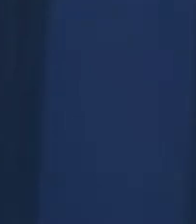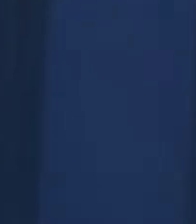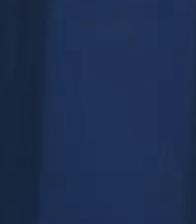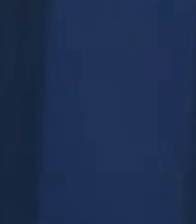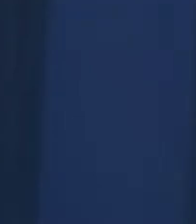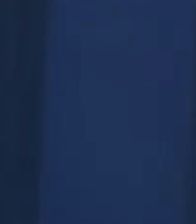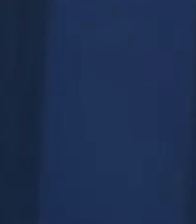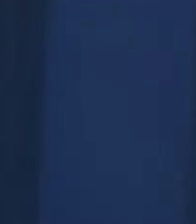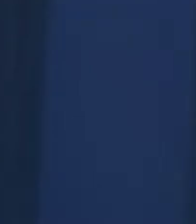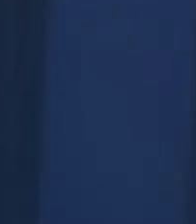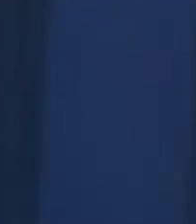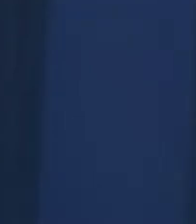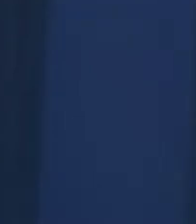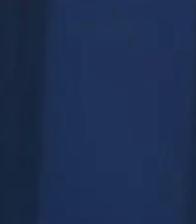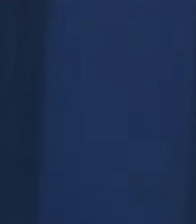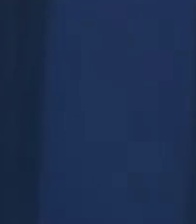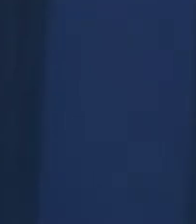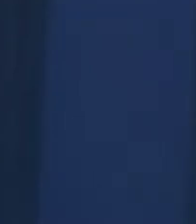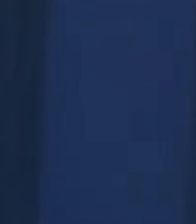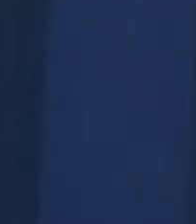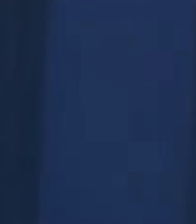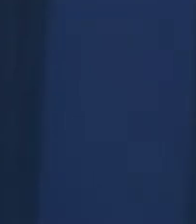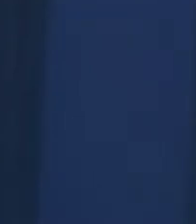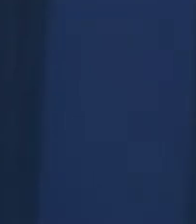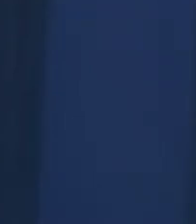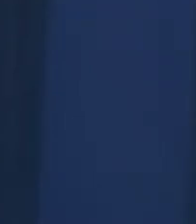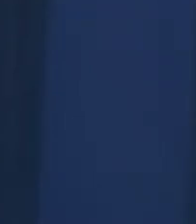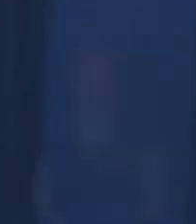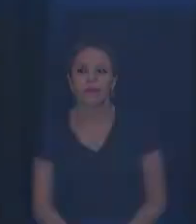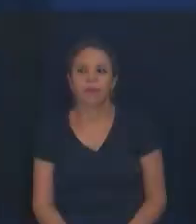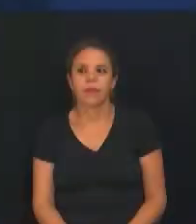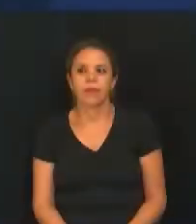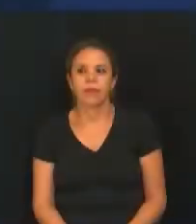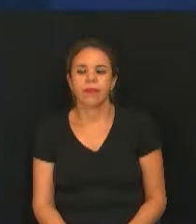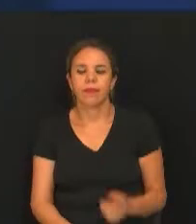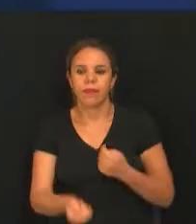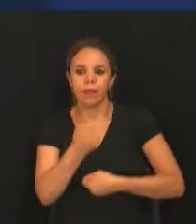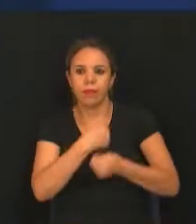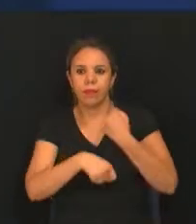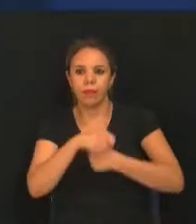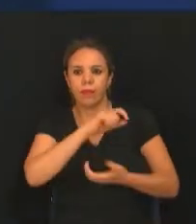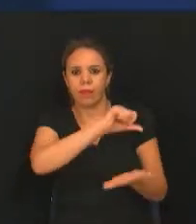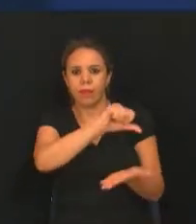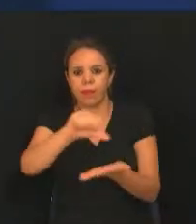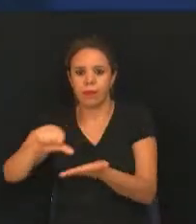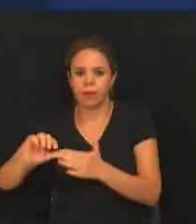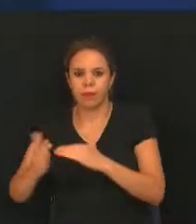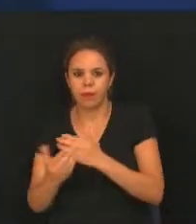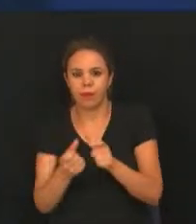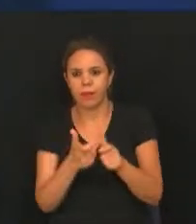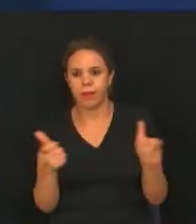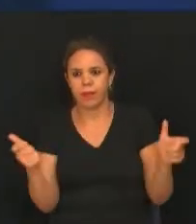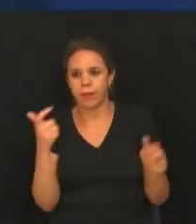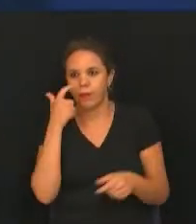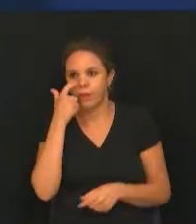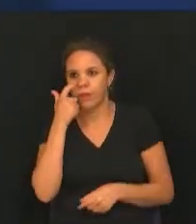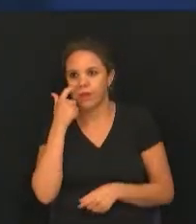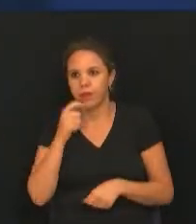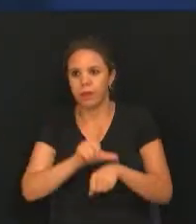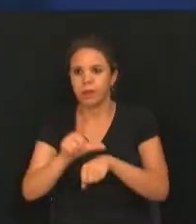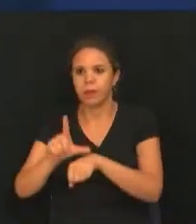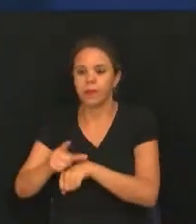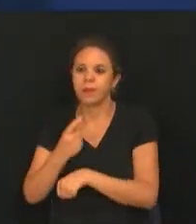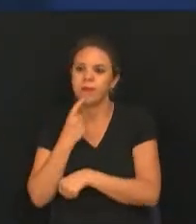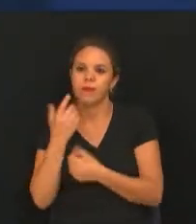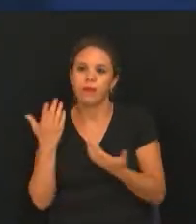Uma região rica em população e também em economia. É nela que está concentrada a maior parte do comércio aqui de